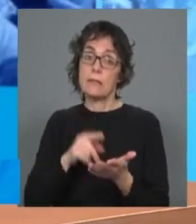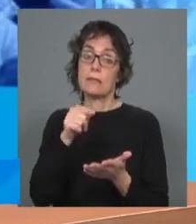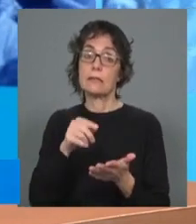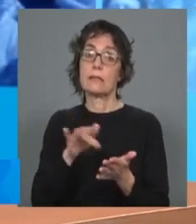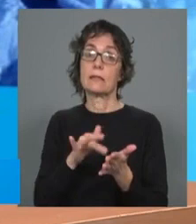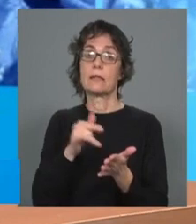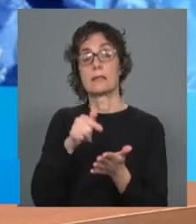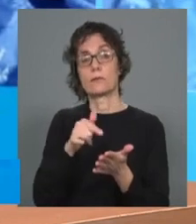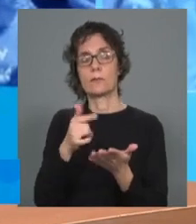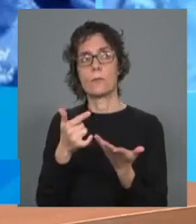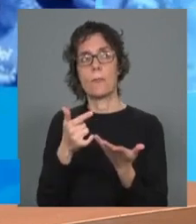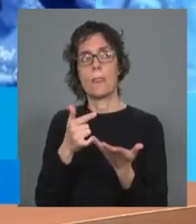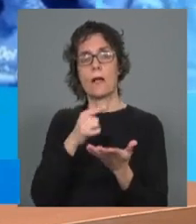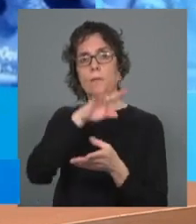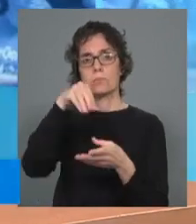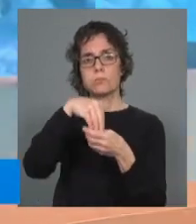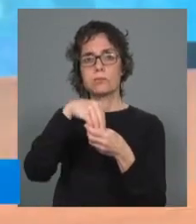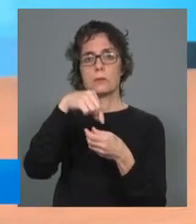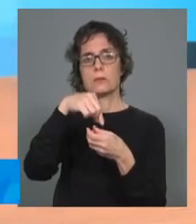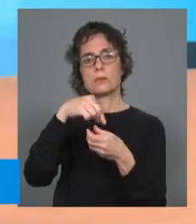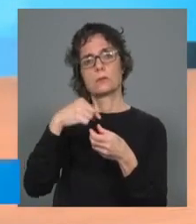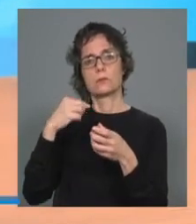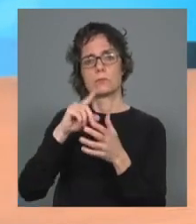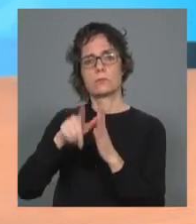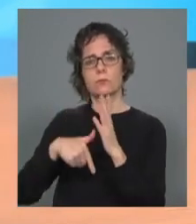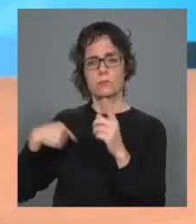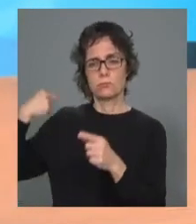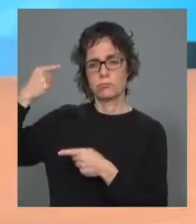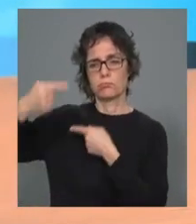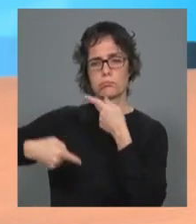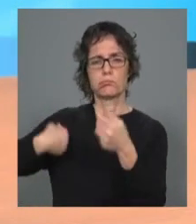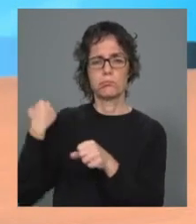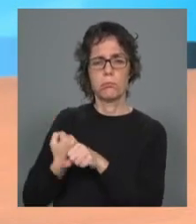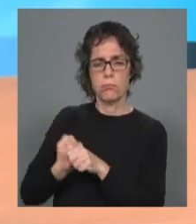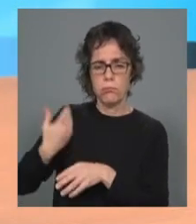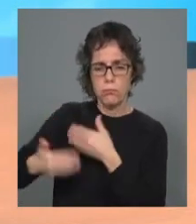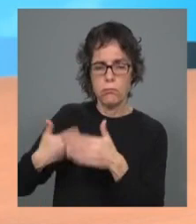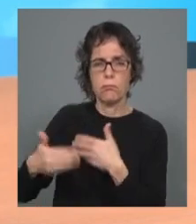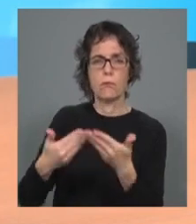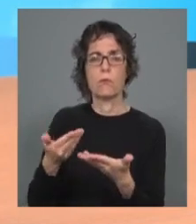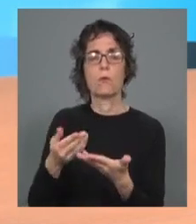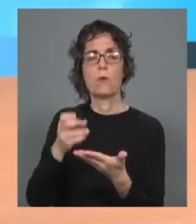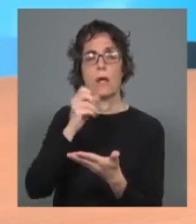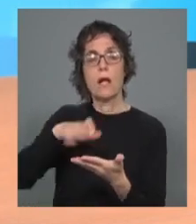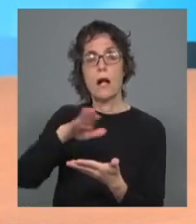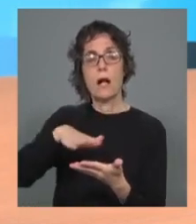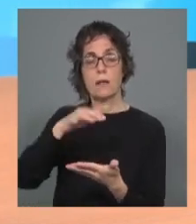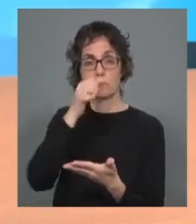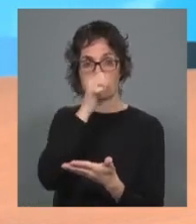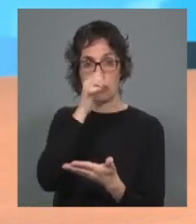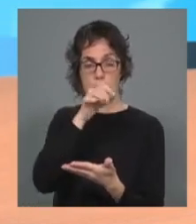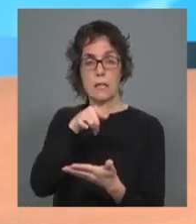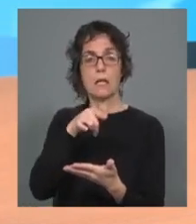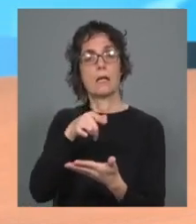é o culminar de muitos anos de projeto na Diocese de Santarém, nesta vertente muito específica